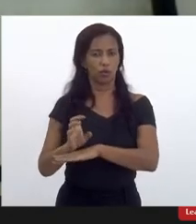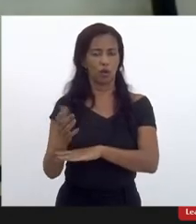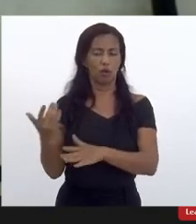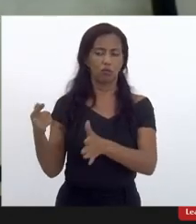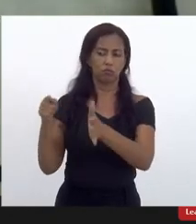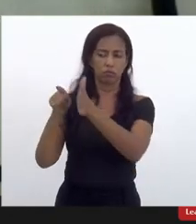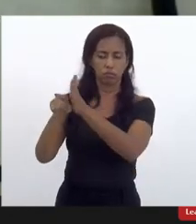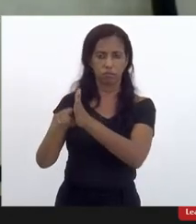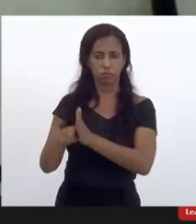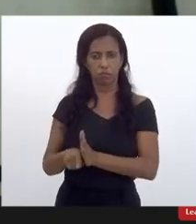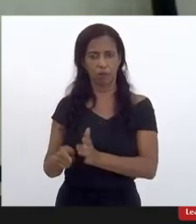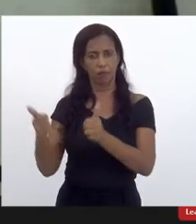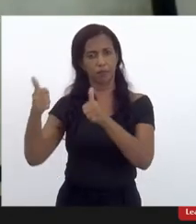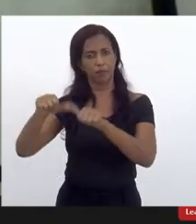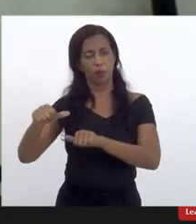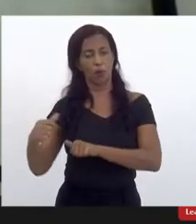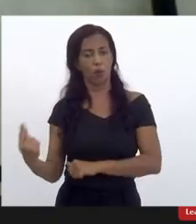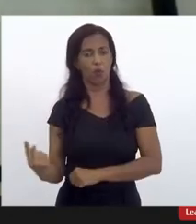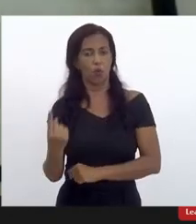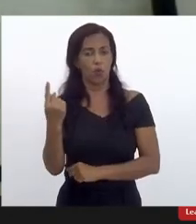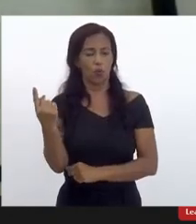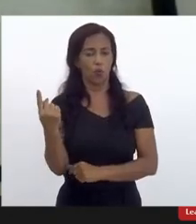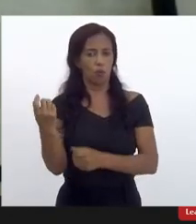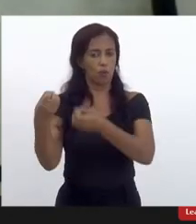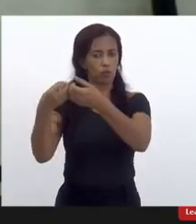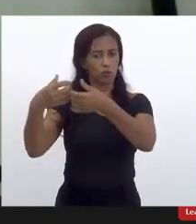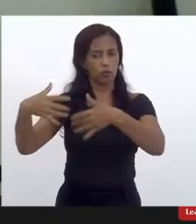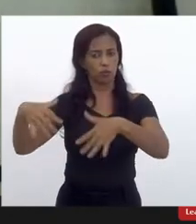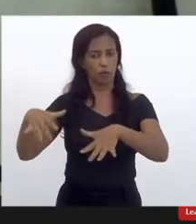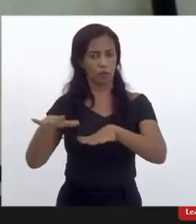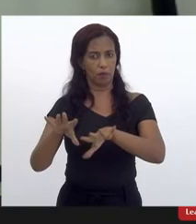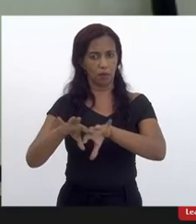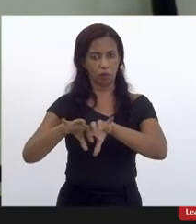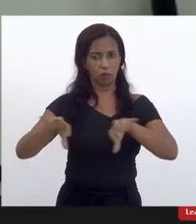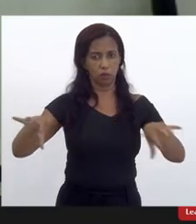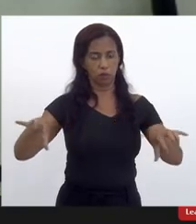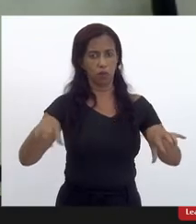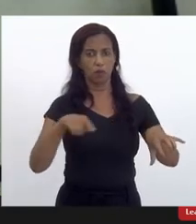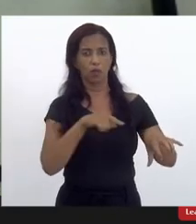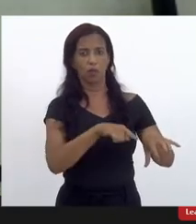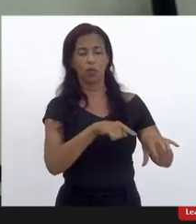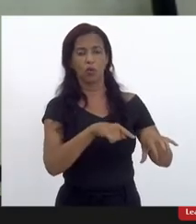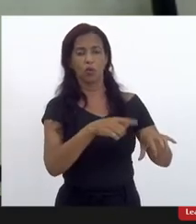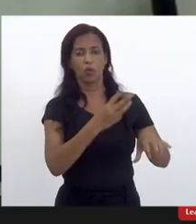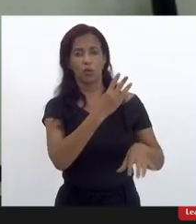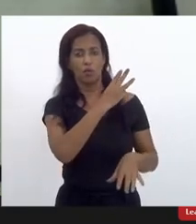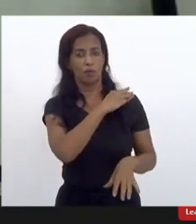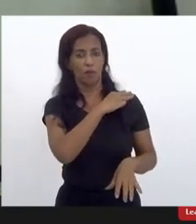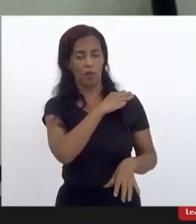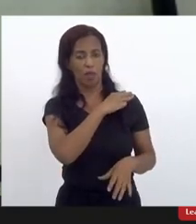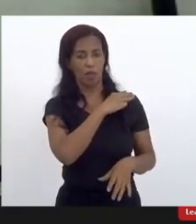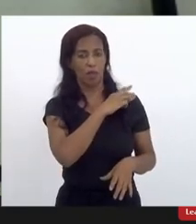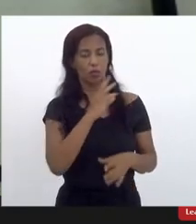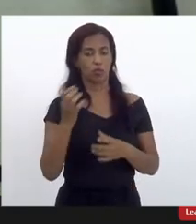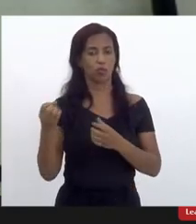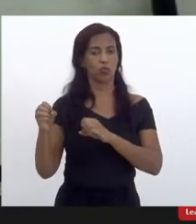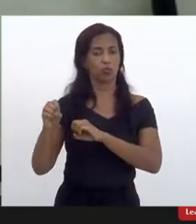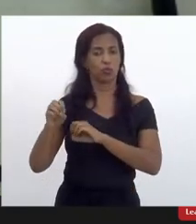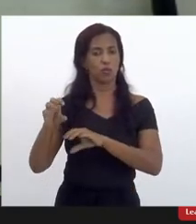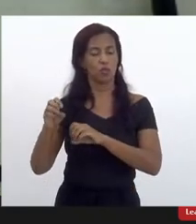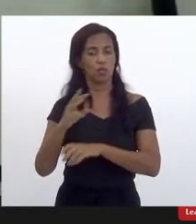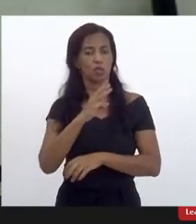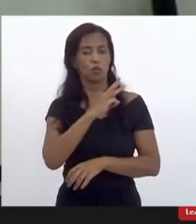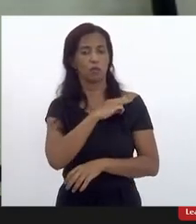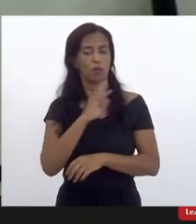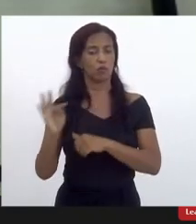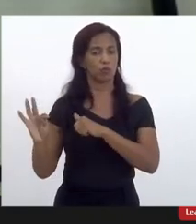consultas. Uma nos propiciou o desmembramento, a desvinculação, no caso, do ensino médio integrado, do ensino médio e